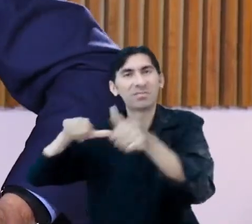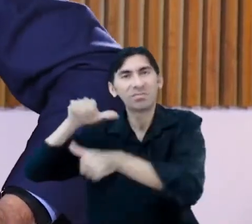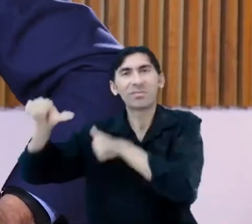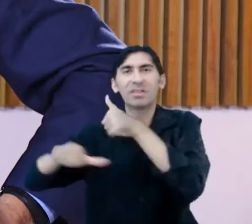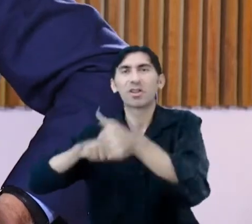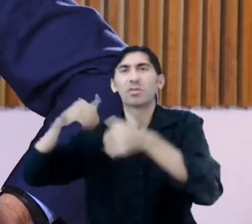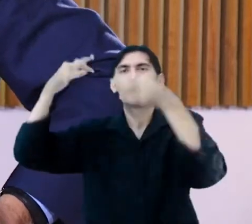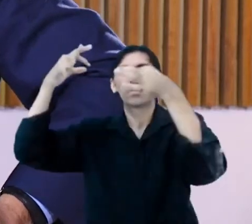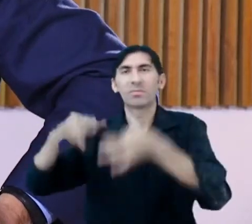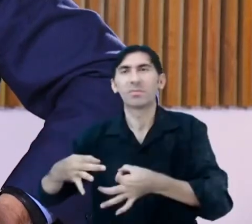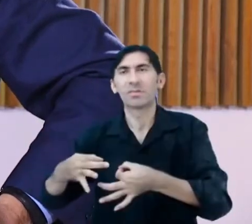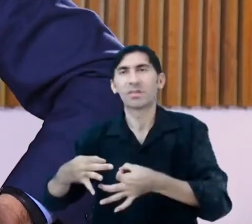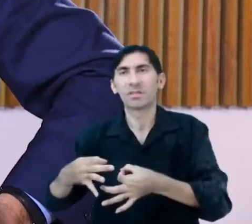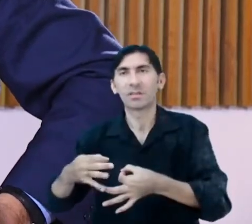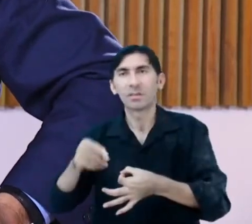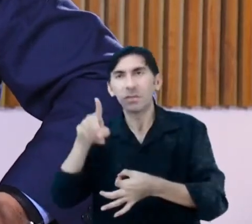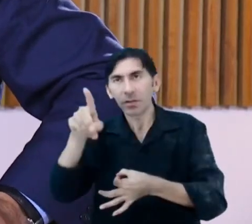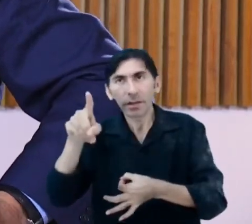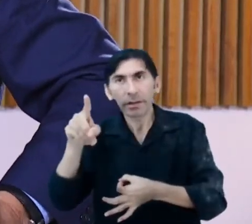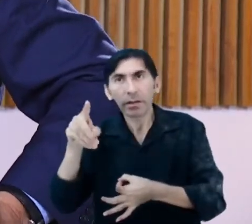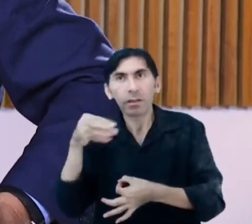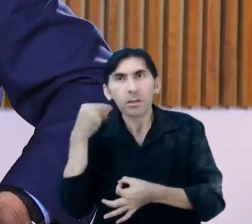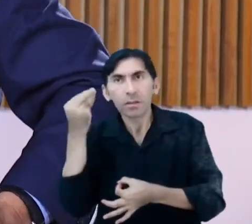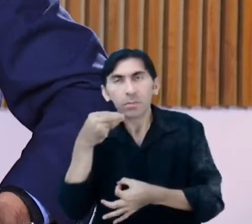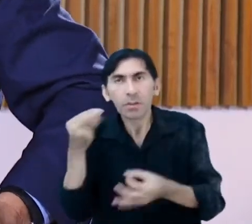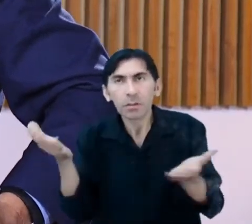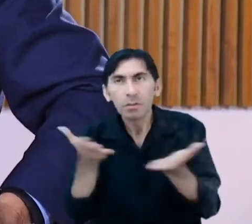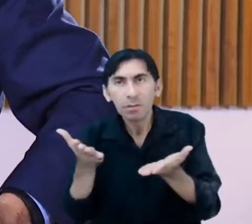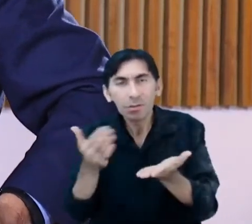Você não quer passar por essa experiência também? Comece hoje mesmo.